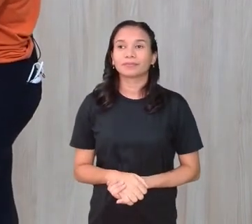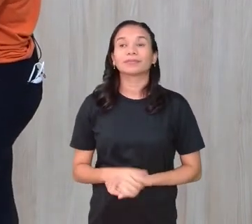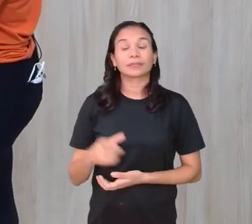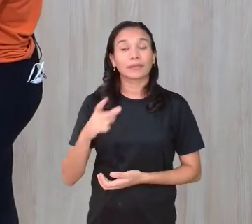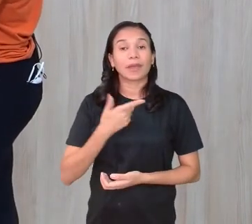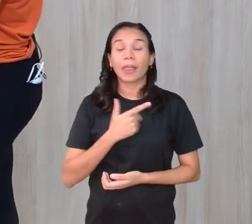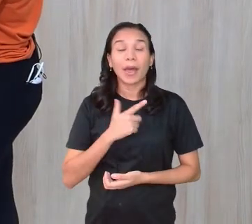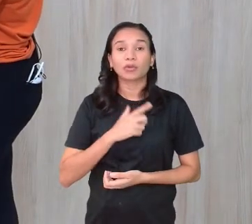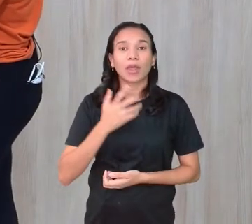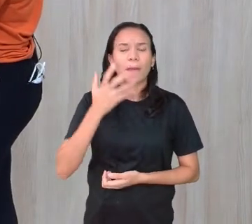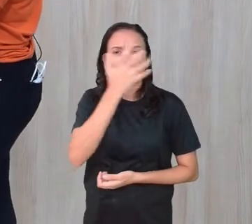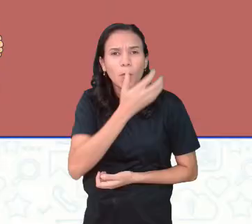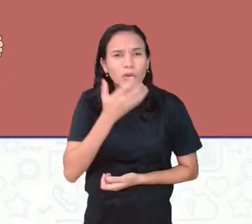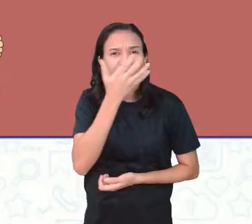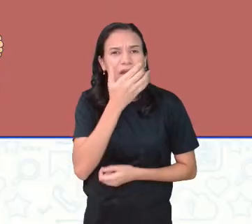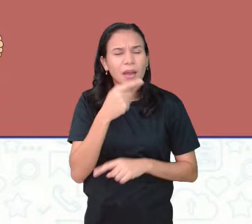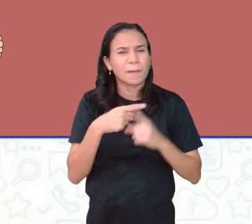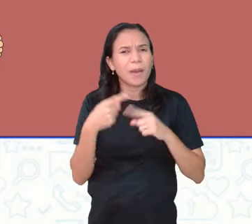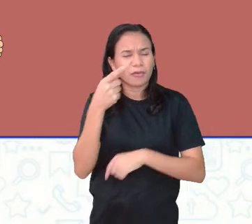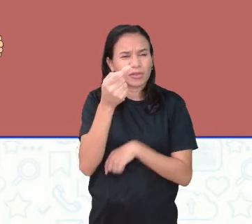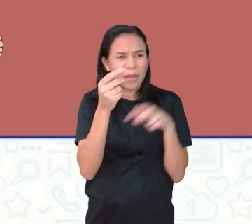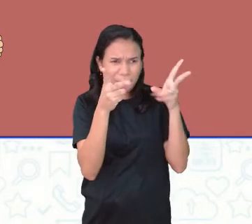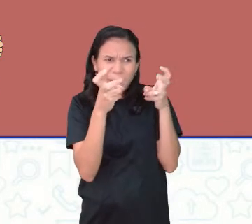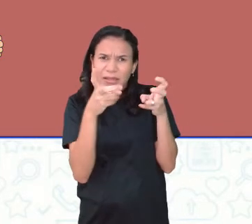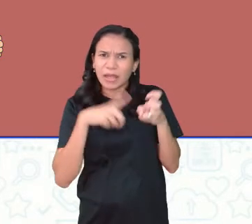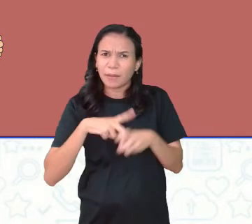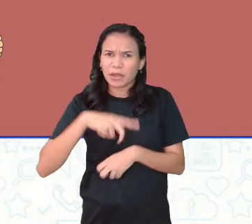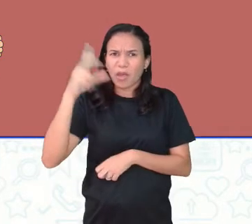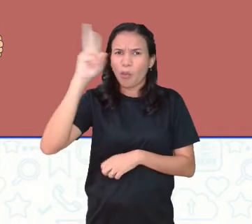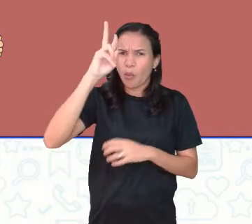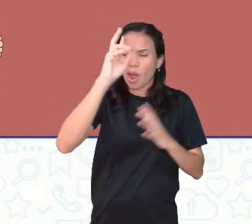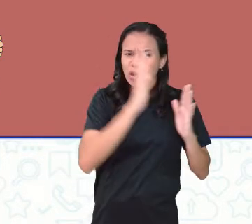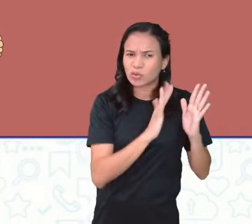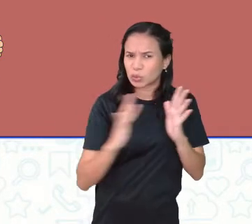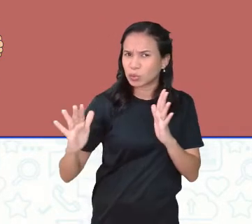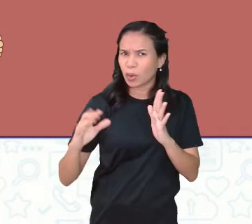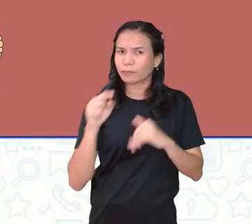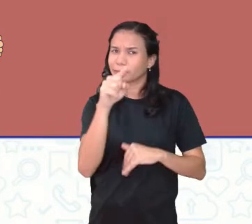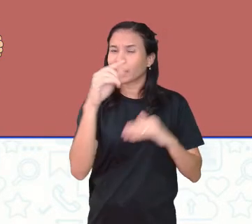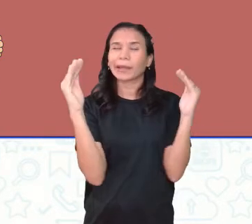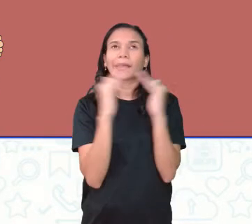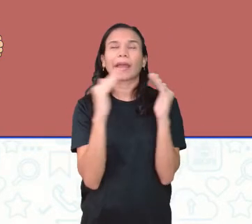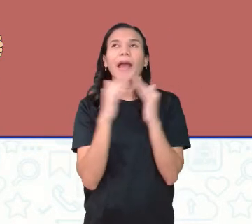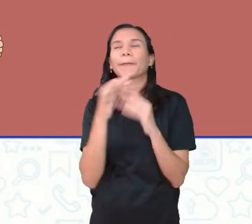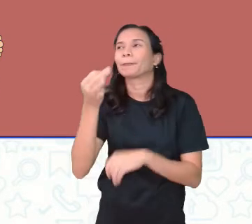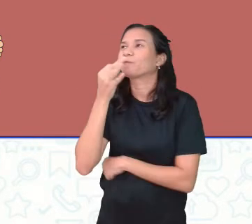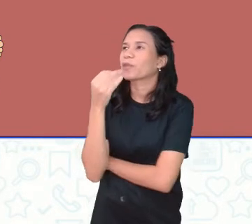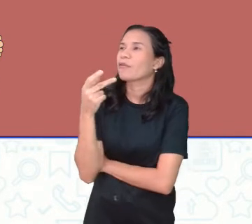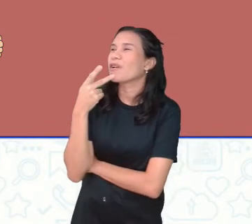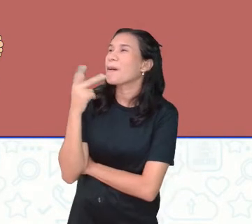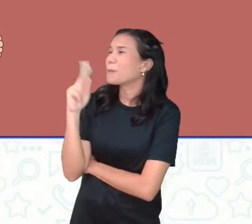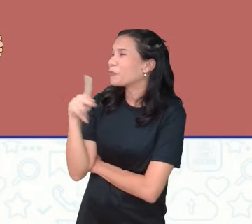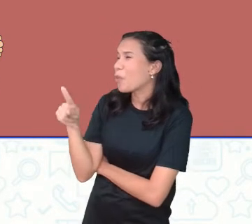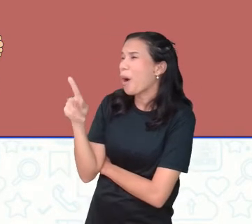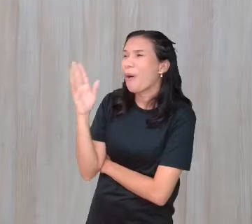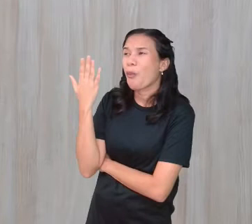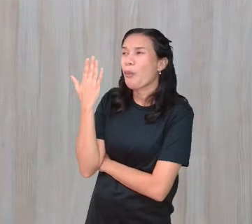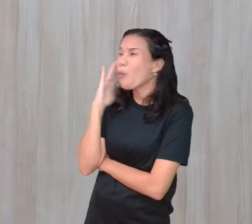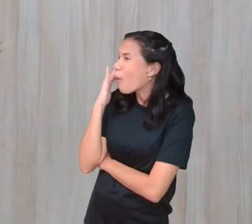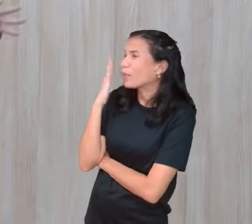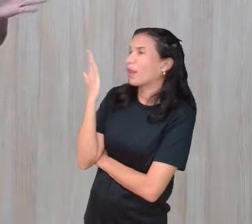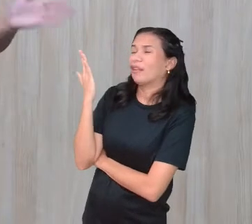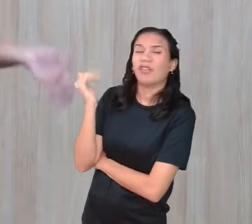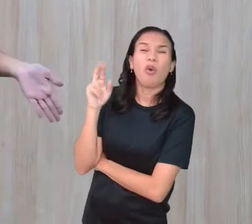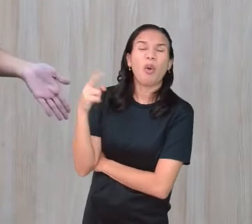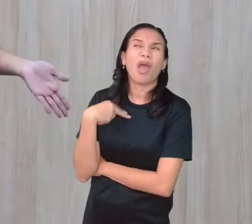Mesmo sem música, você acha que é uma história por trás? Se você tivesse que opinar aí em casa, professora Vivi, eu não faço ideia, ou